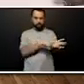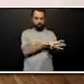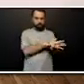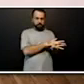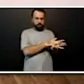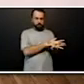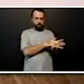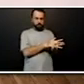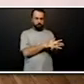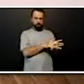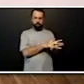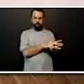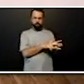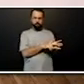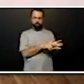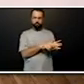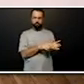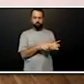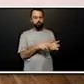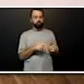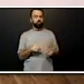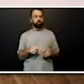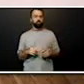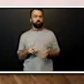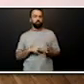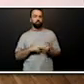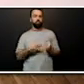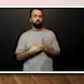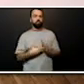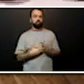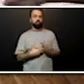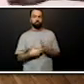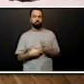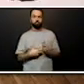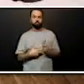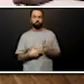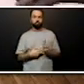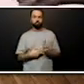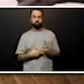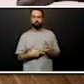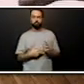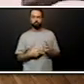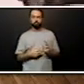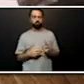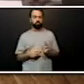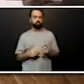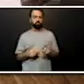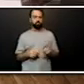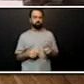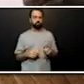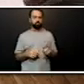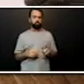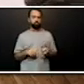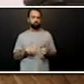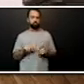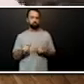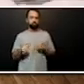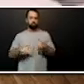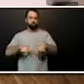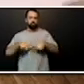Significa que esse sinal aqui, ó, dentro do parêntese, vai ser